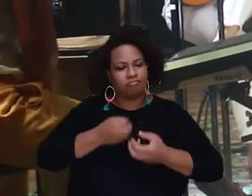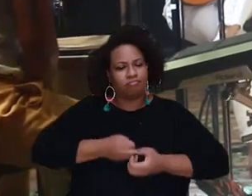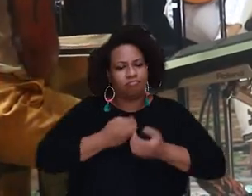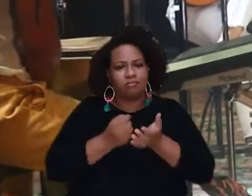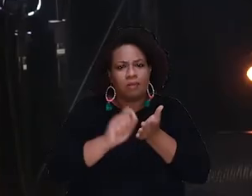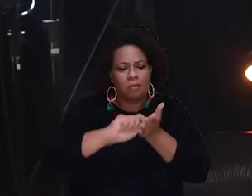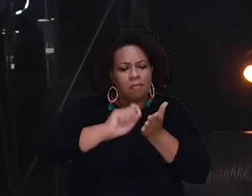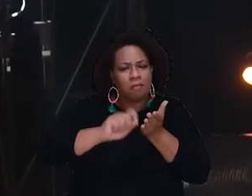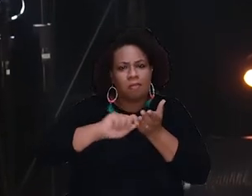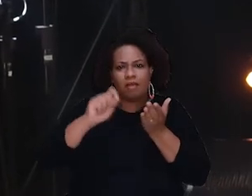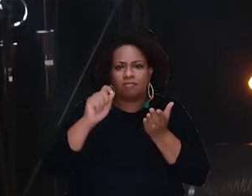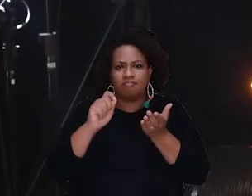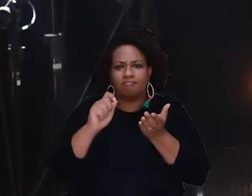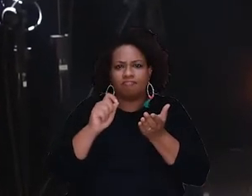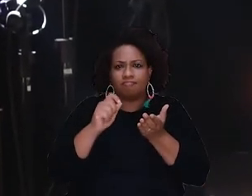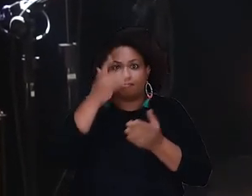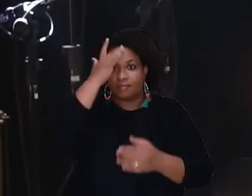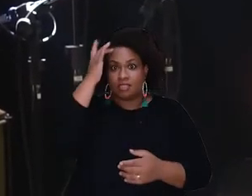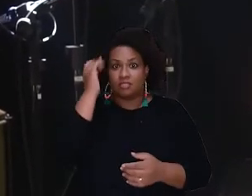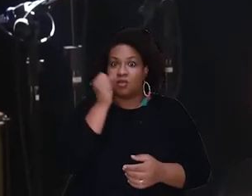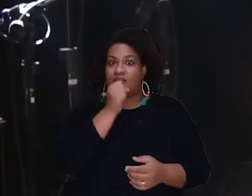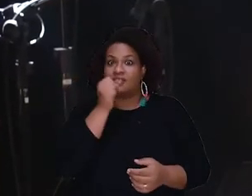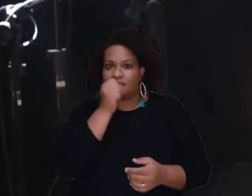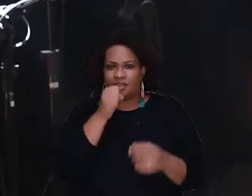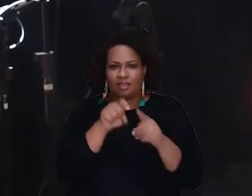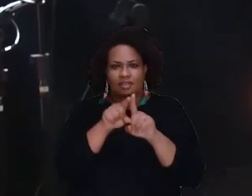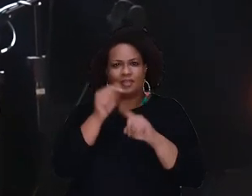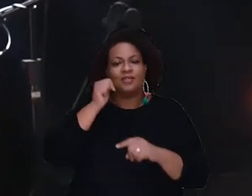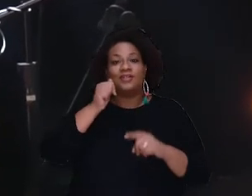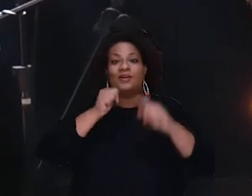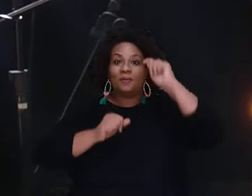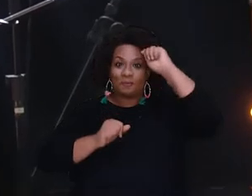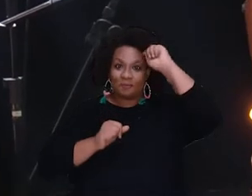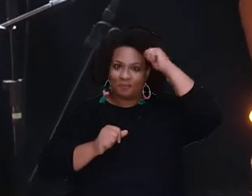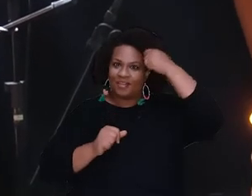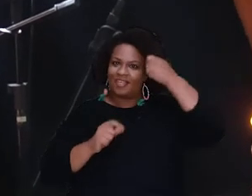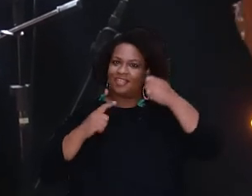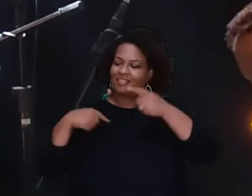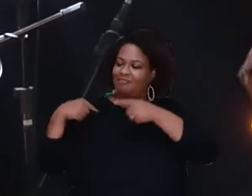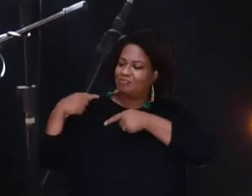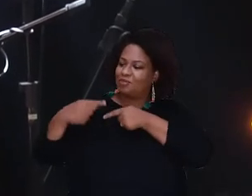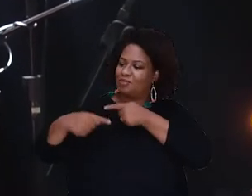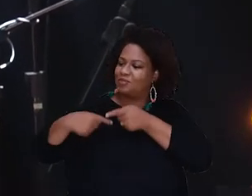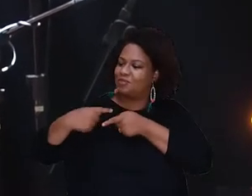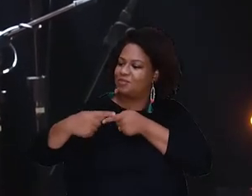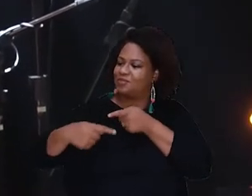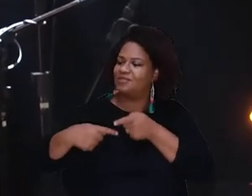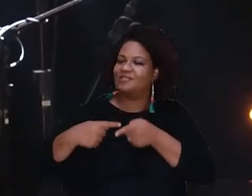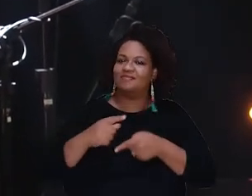compositores, a grandes intérpretes, mulheres pretas que carregam esse